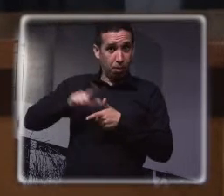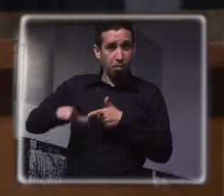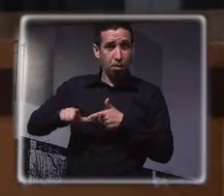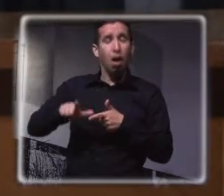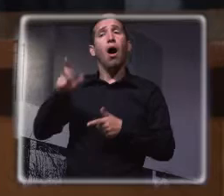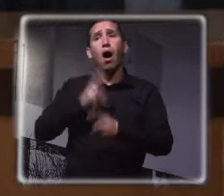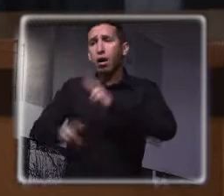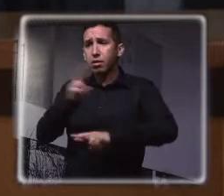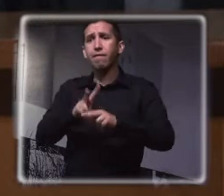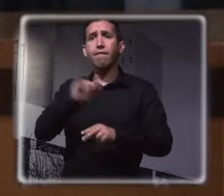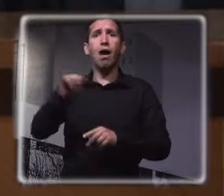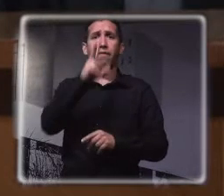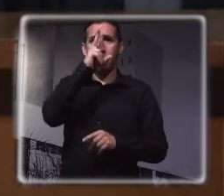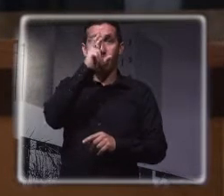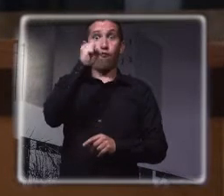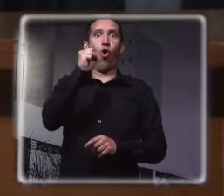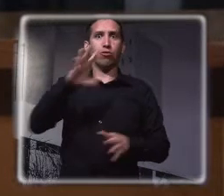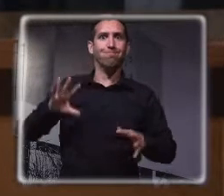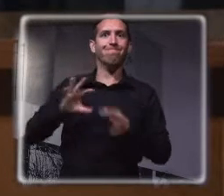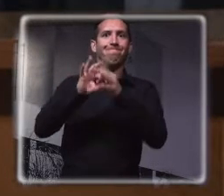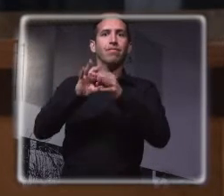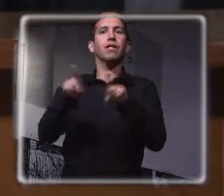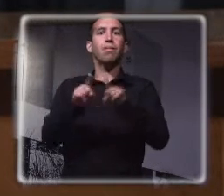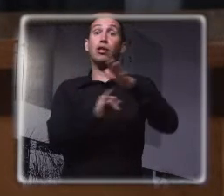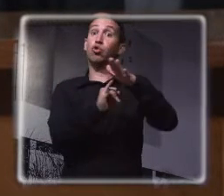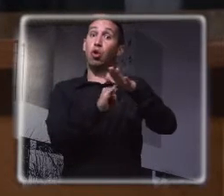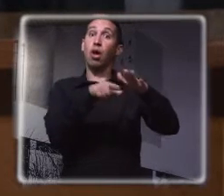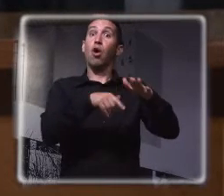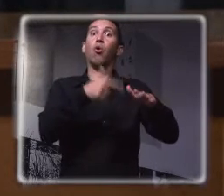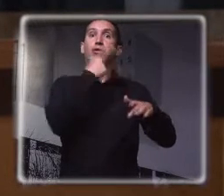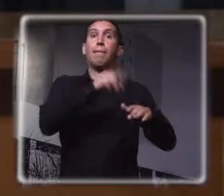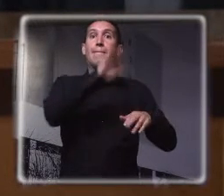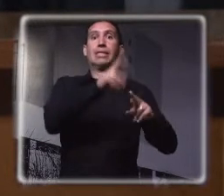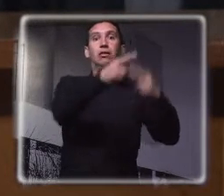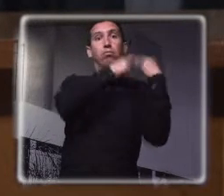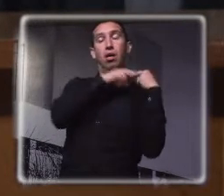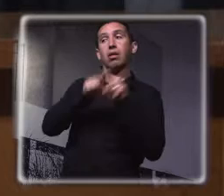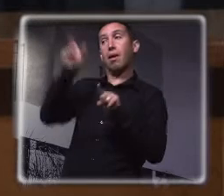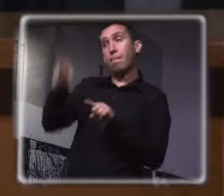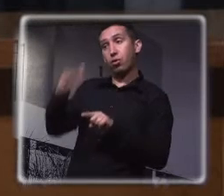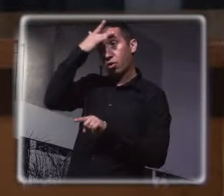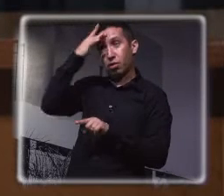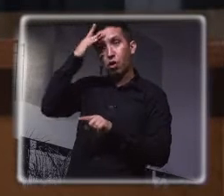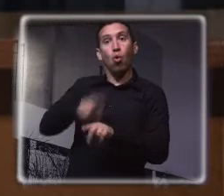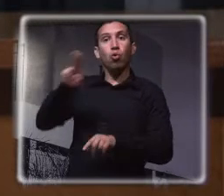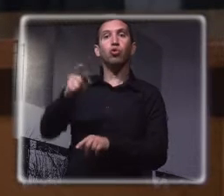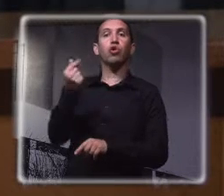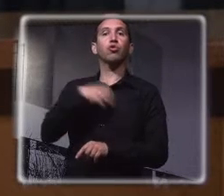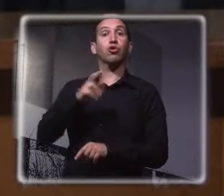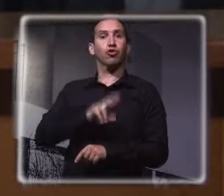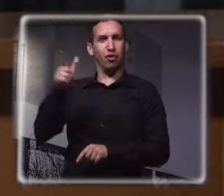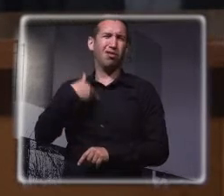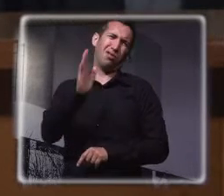as relações se fortalecem, as instituições ficam mais responsáveis e os consumidores passam a lidar com o dinheiro de uma forma diferente.